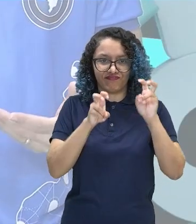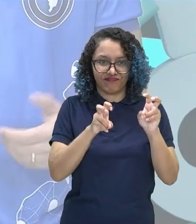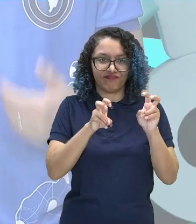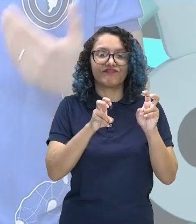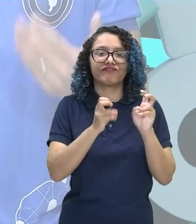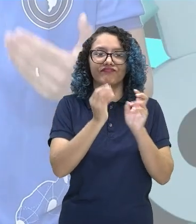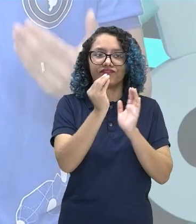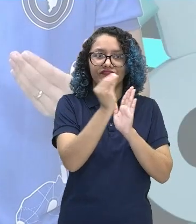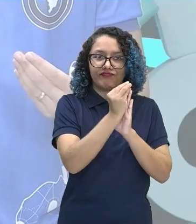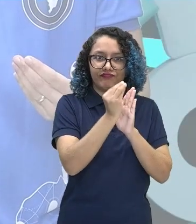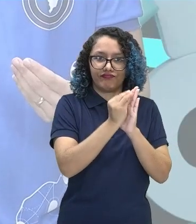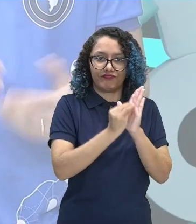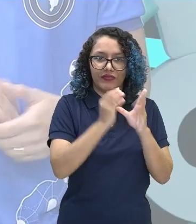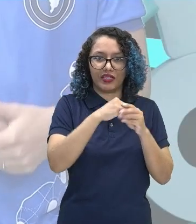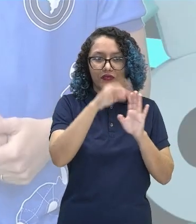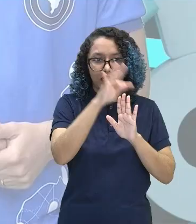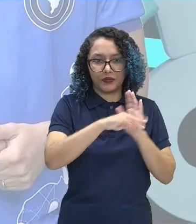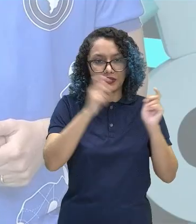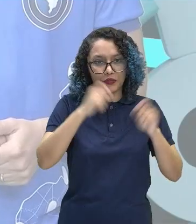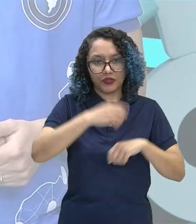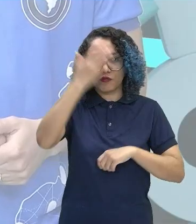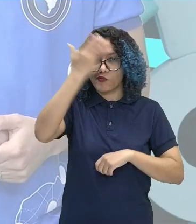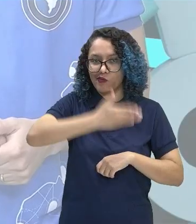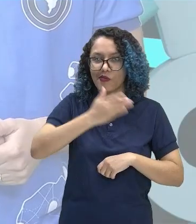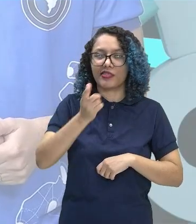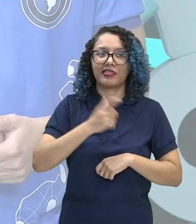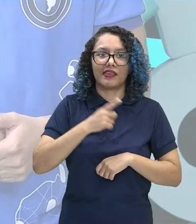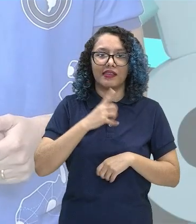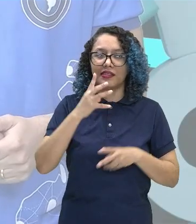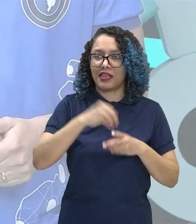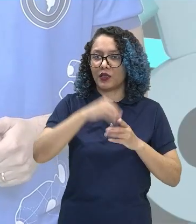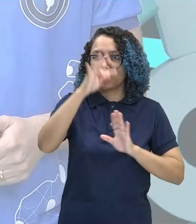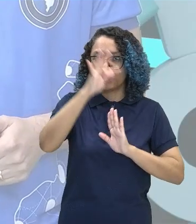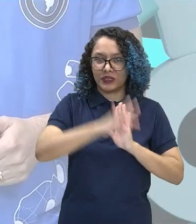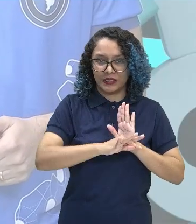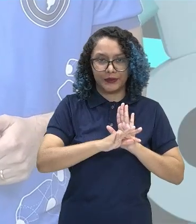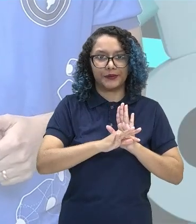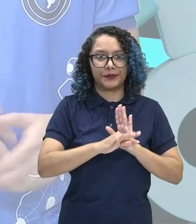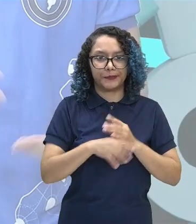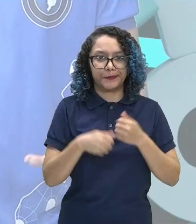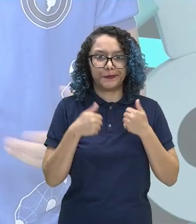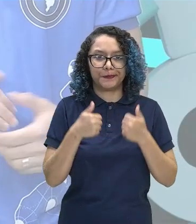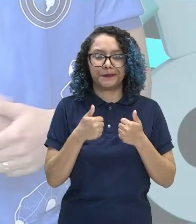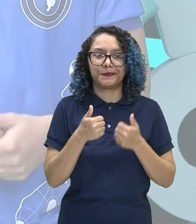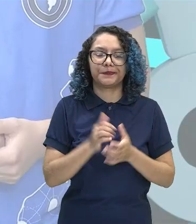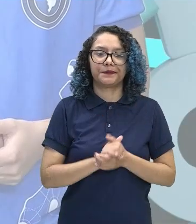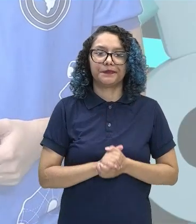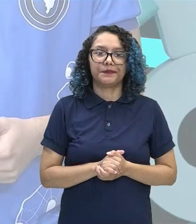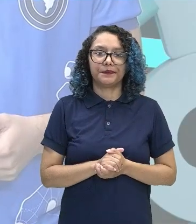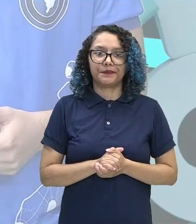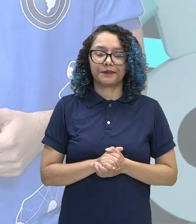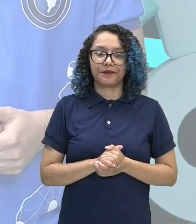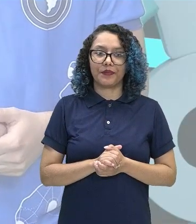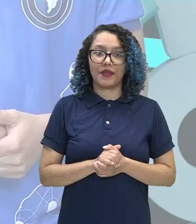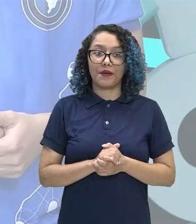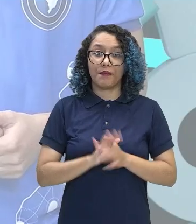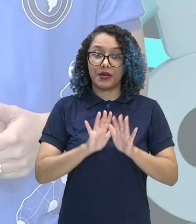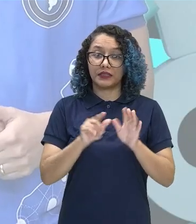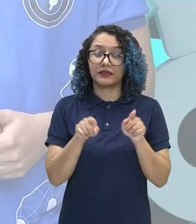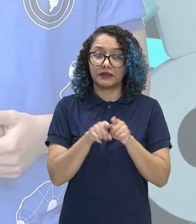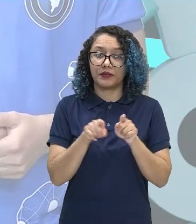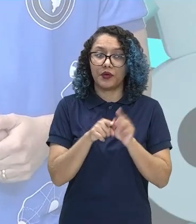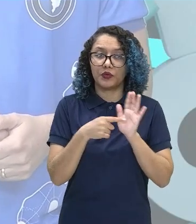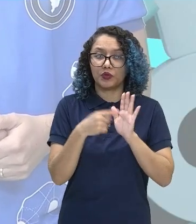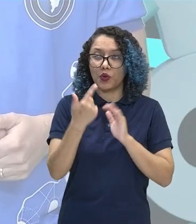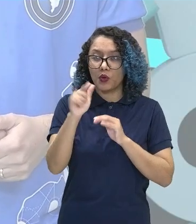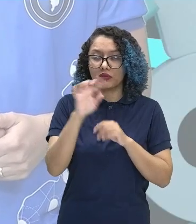credibilidade, né? Credibility para o meu texto, para a minha argumentação. Mas a gente viu uma técnica também